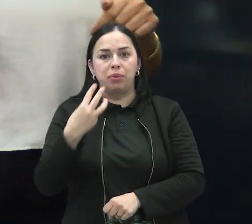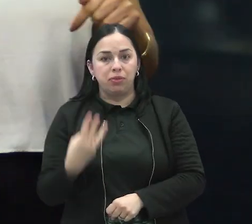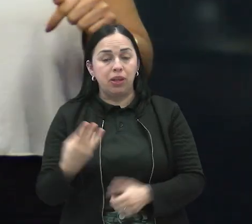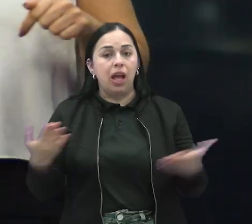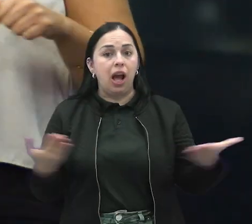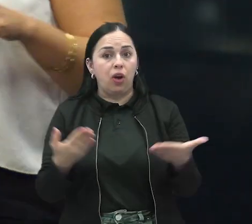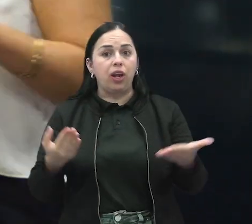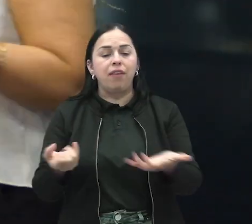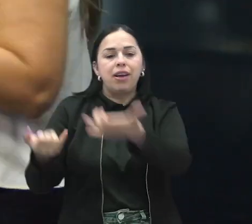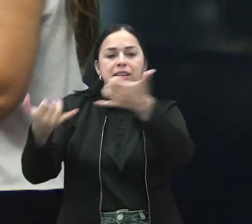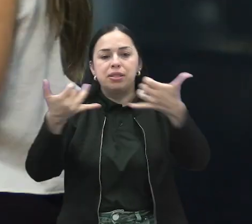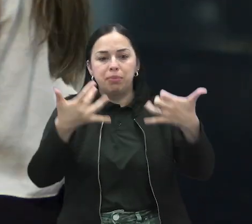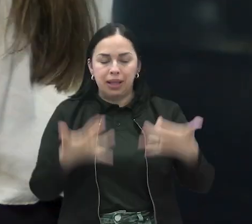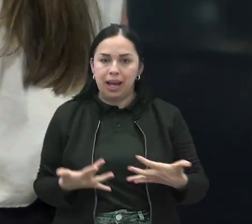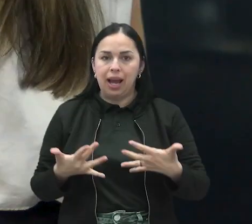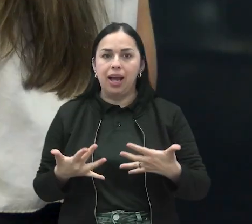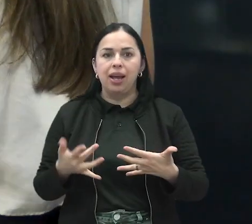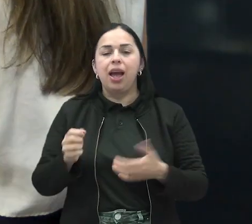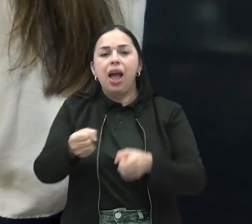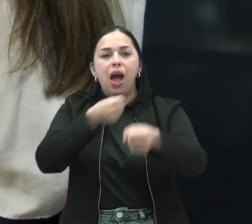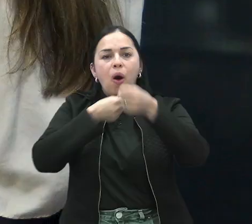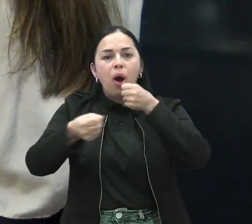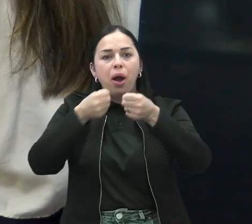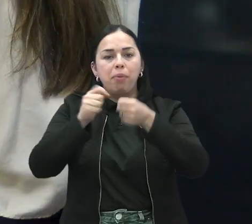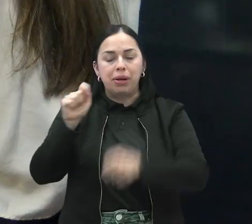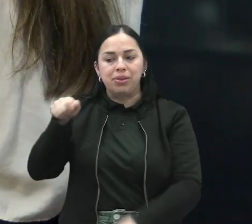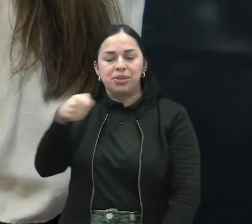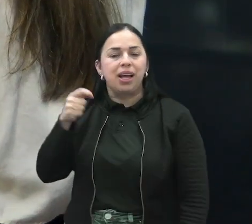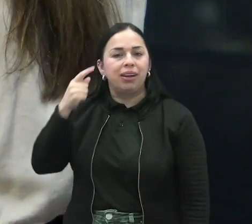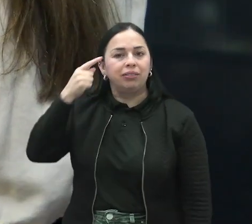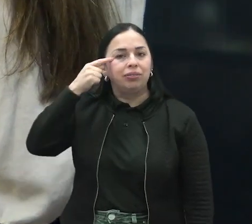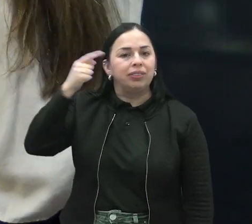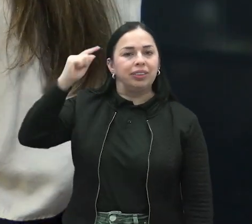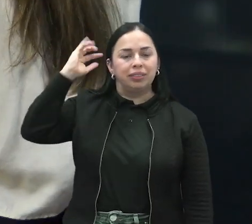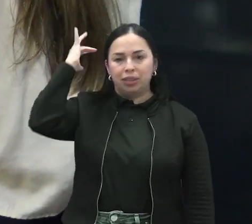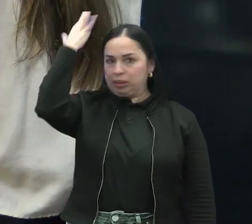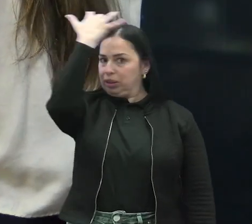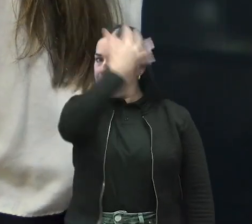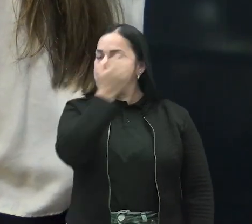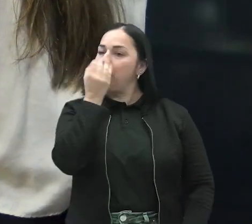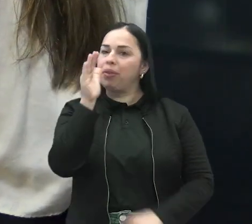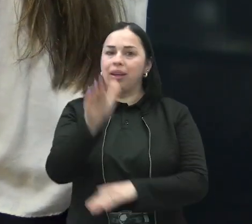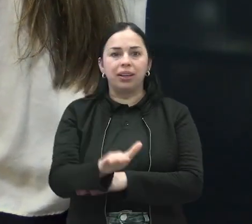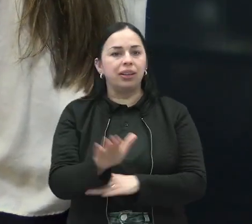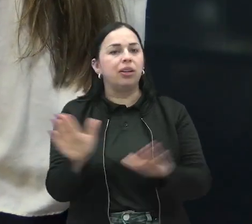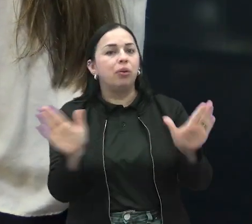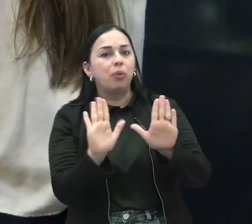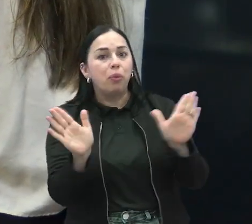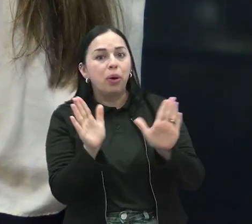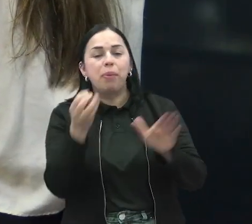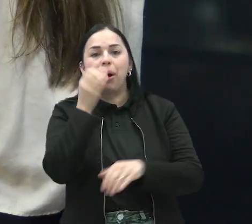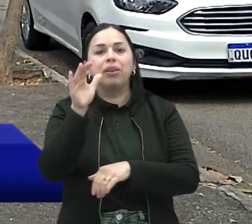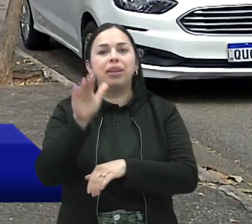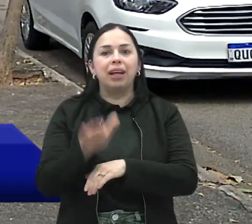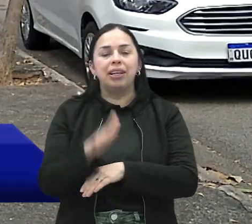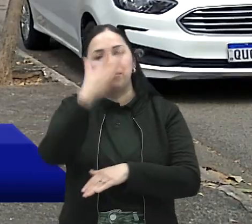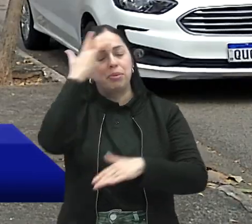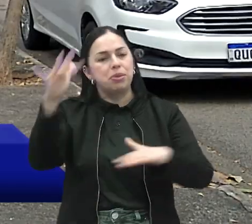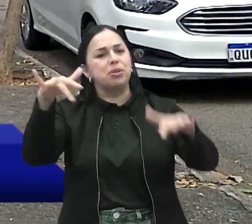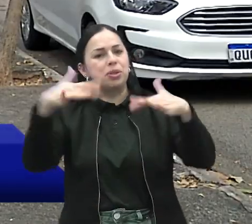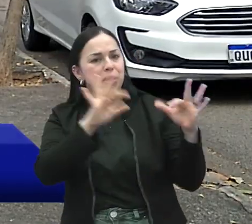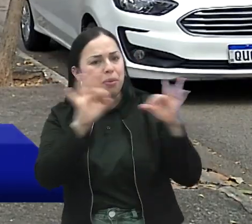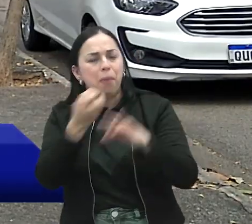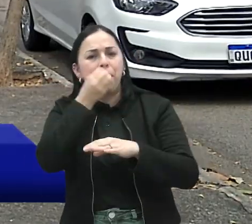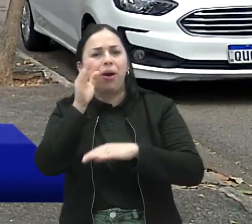as informações para a gente sobre esse assunto é o repórter Eduardo Campos. Boa tarde, Eduardo. Oi, Fran. Ótima tarde para você, para todo mundo que